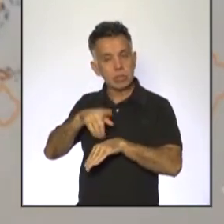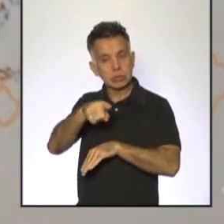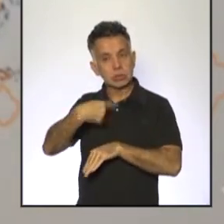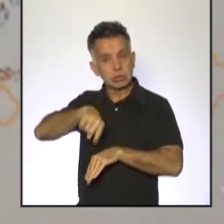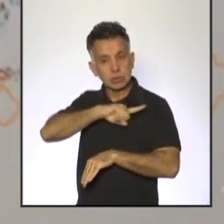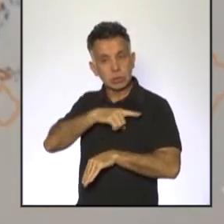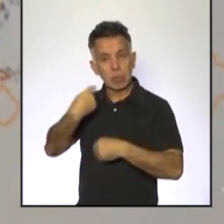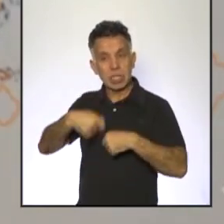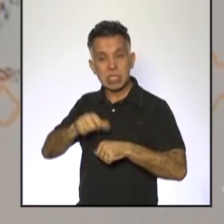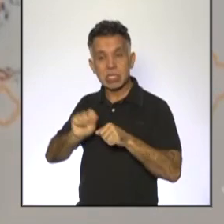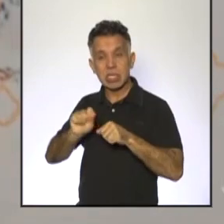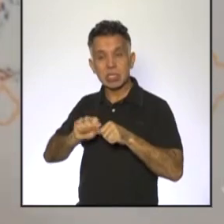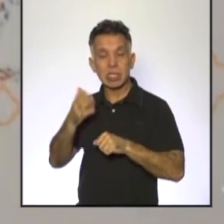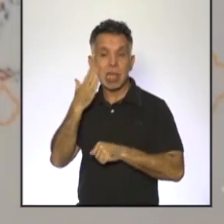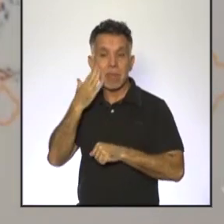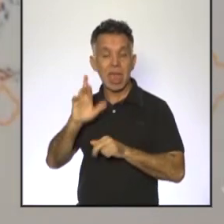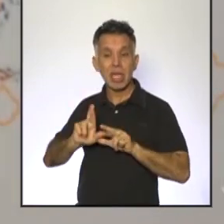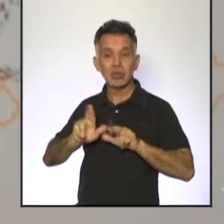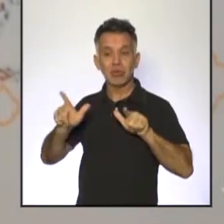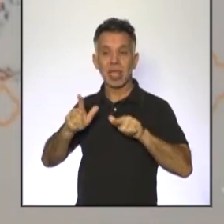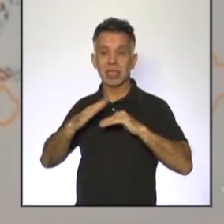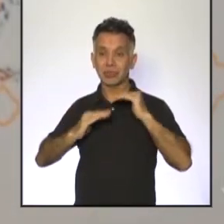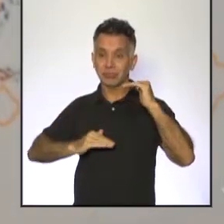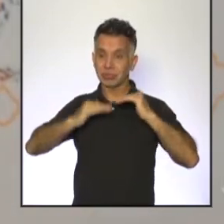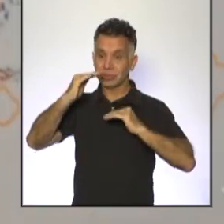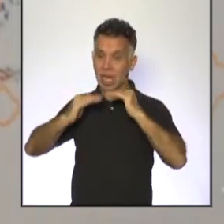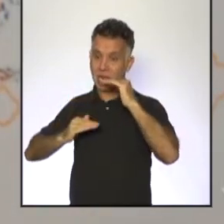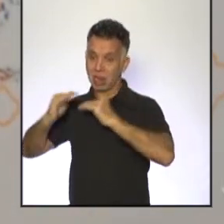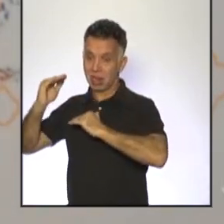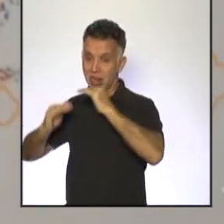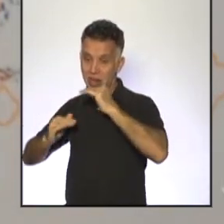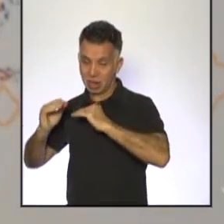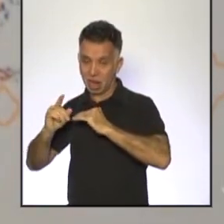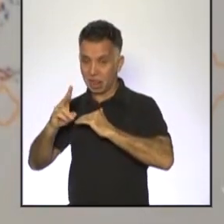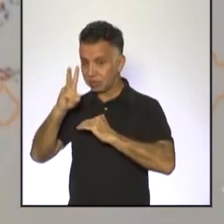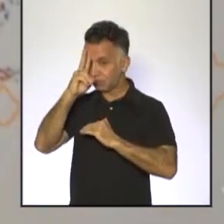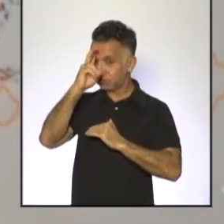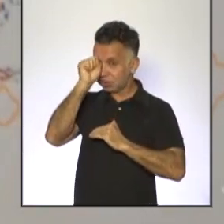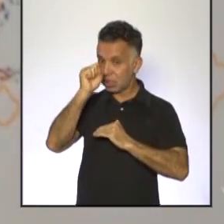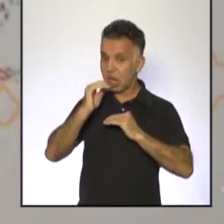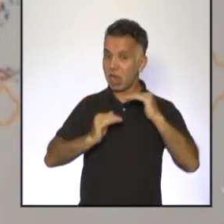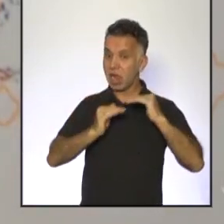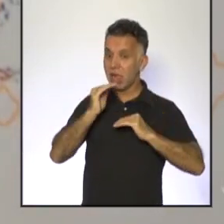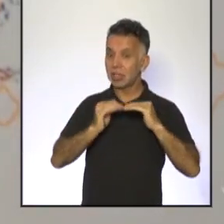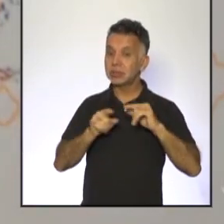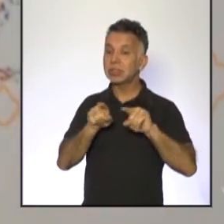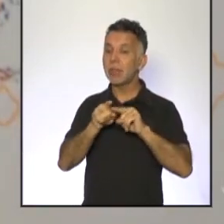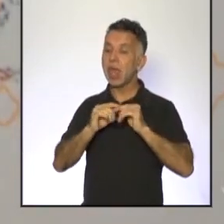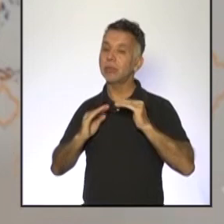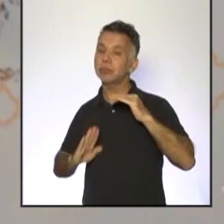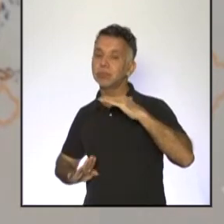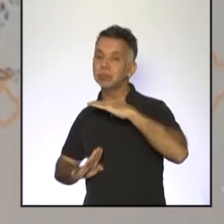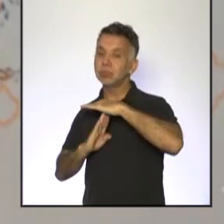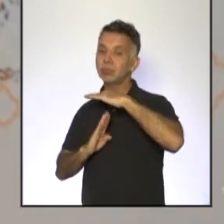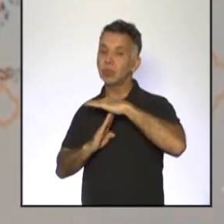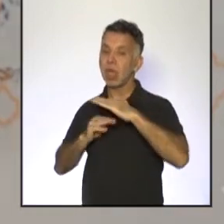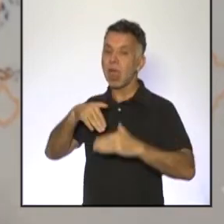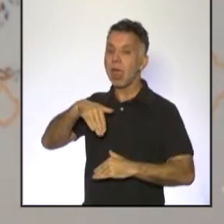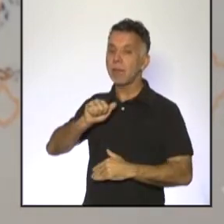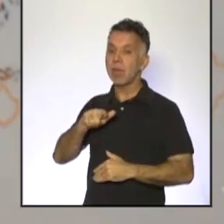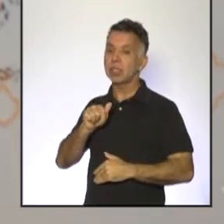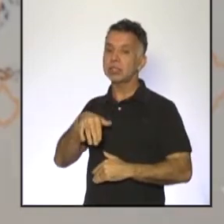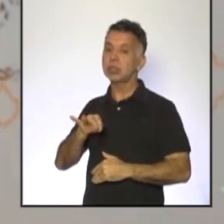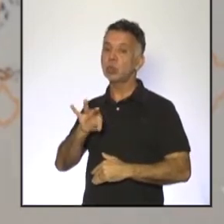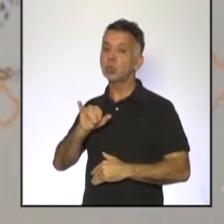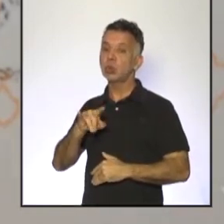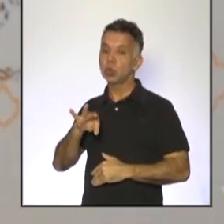precisa diferenciar o que é escala de intensidade do que é escala de magnitude. A escala de